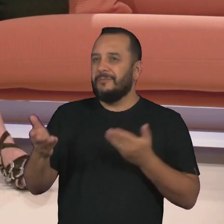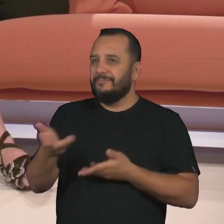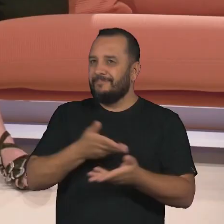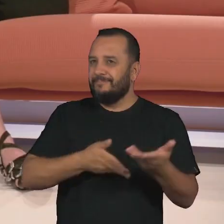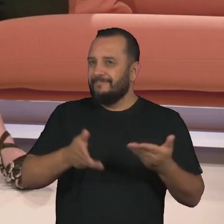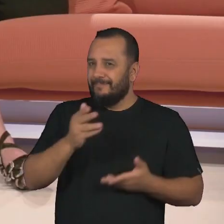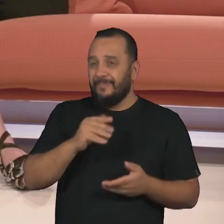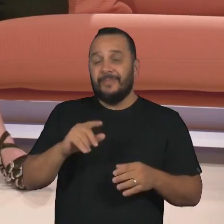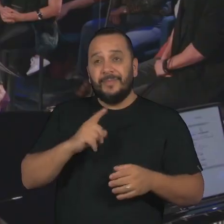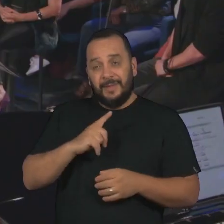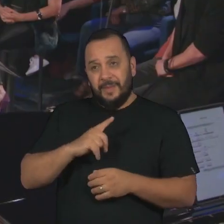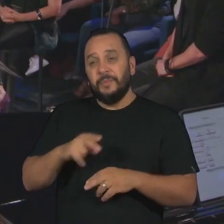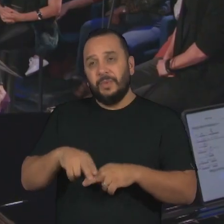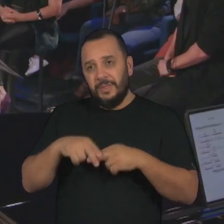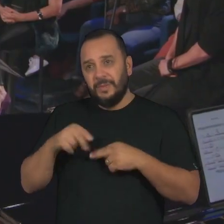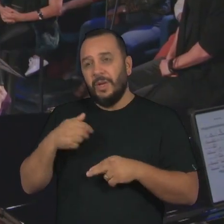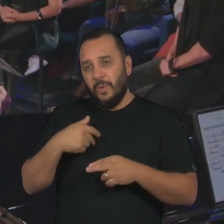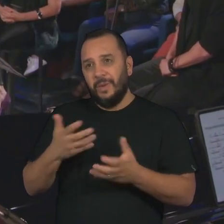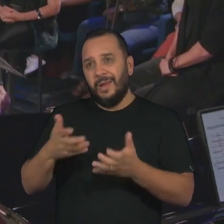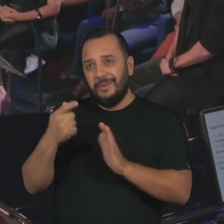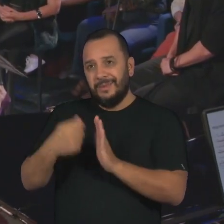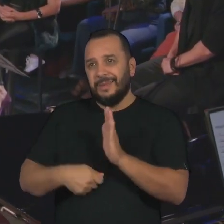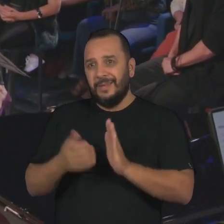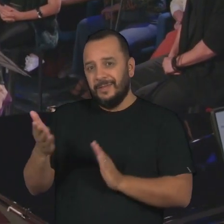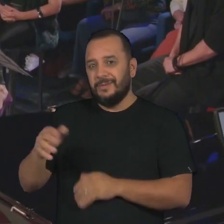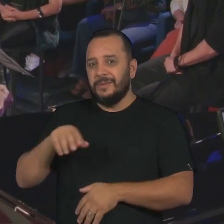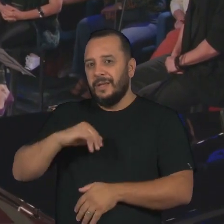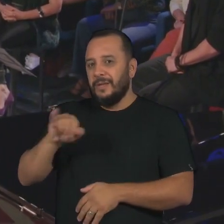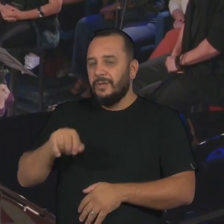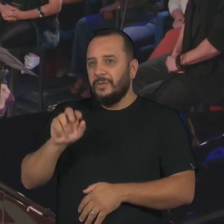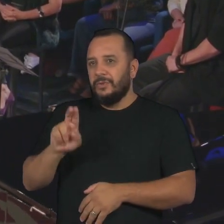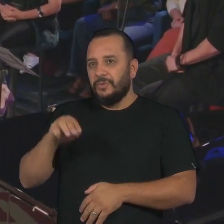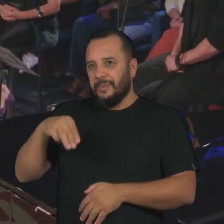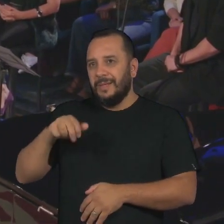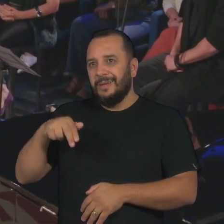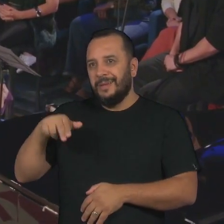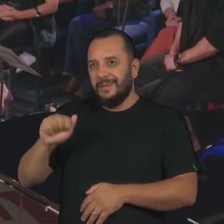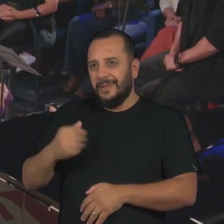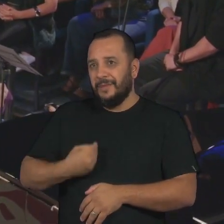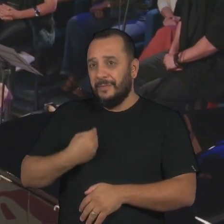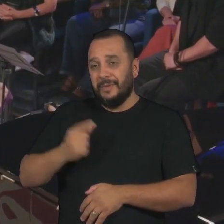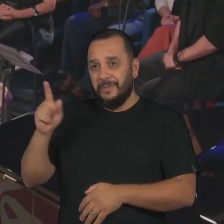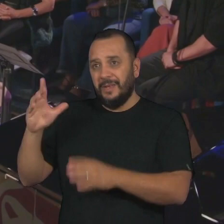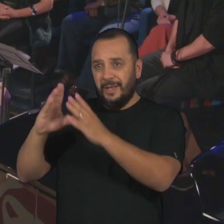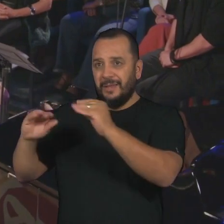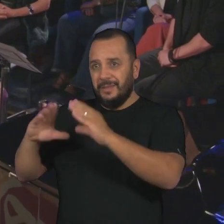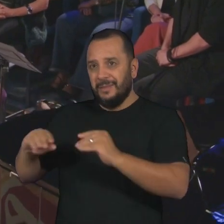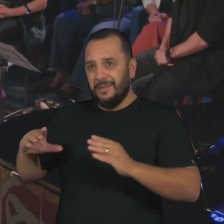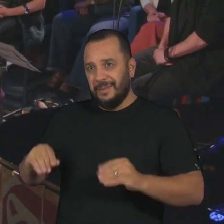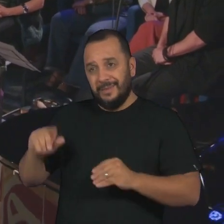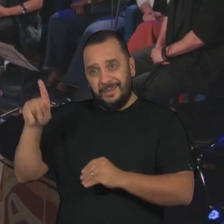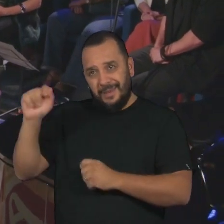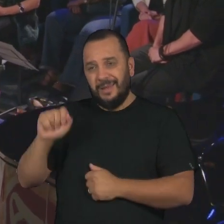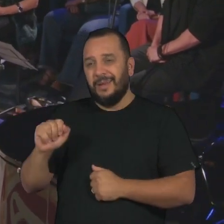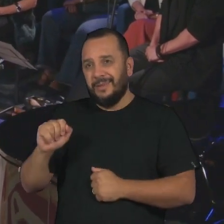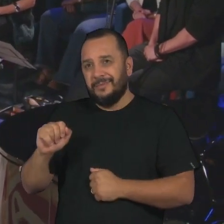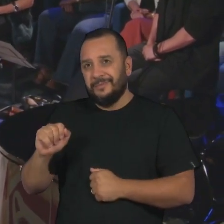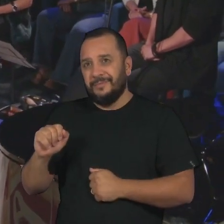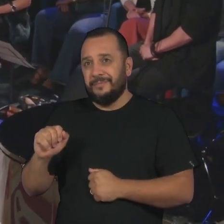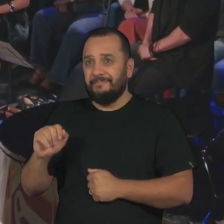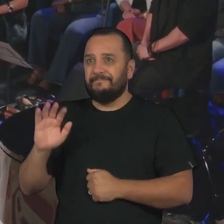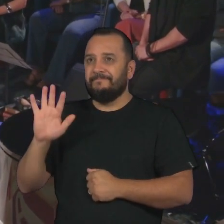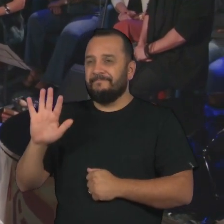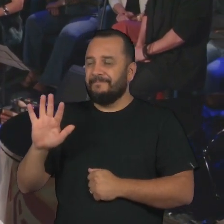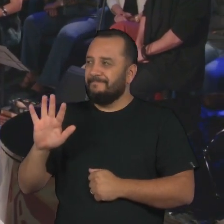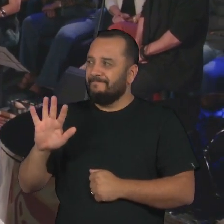texto de uma oriental, trazer uma narrativa de alguém que está distante do Ocidente, até que ponto está distante. Isso foi uma